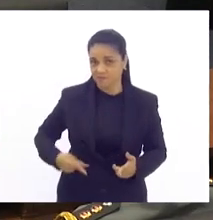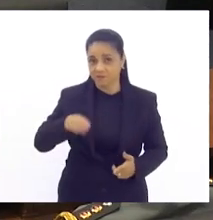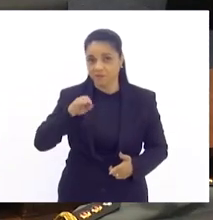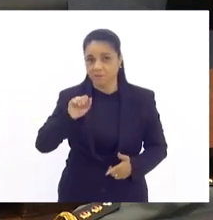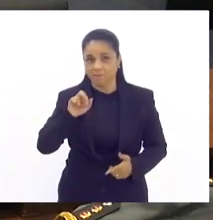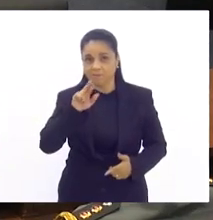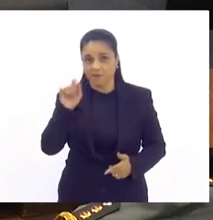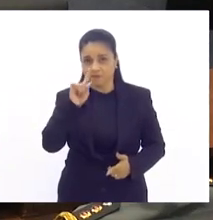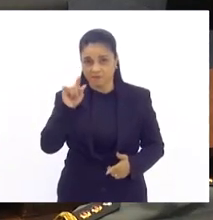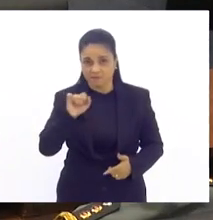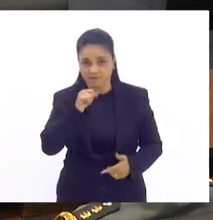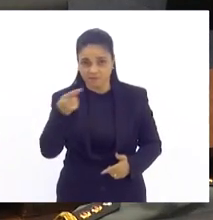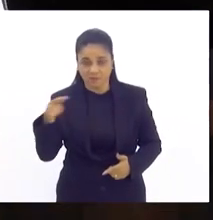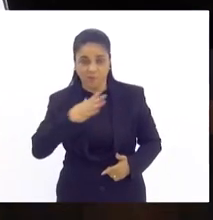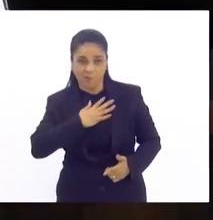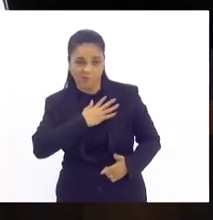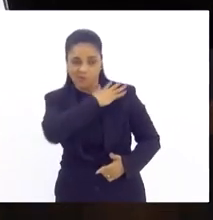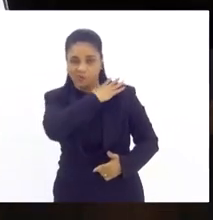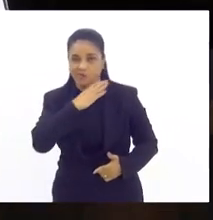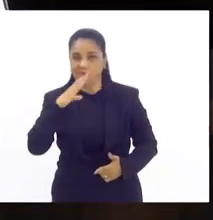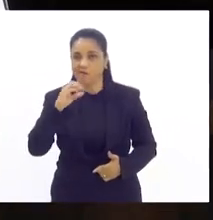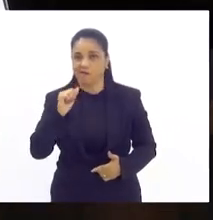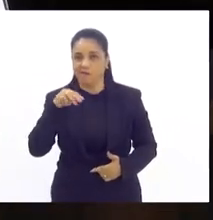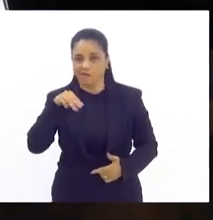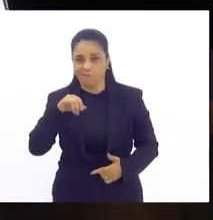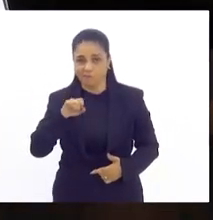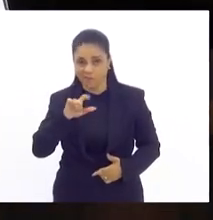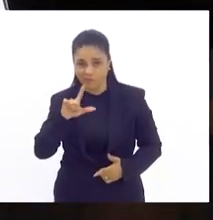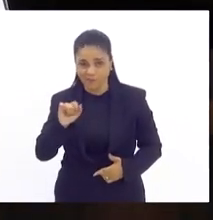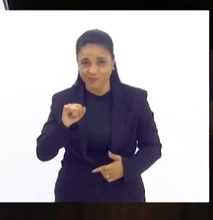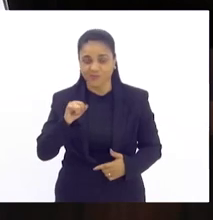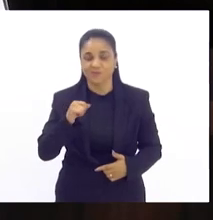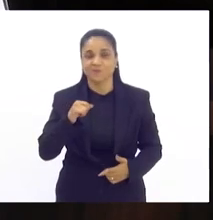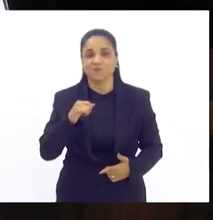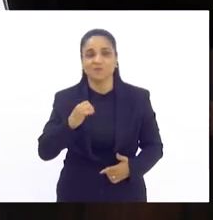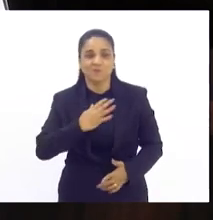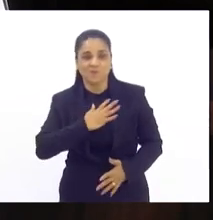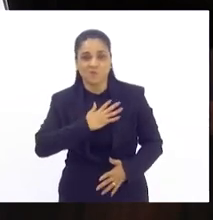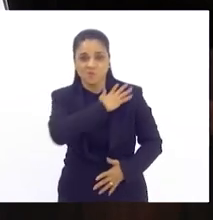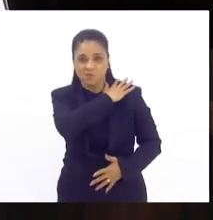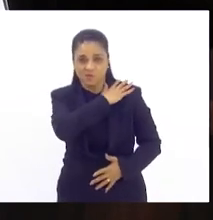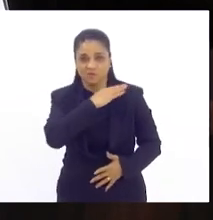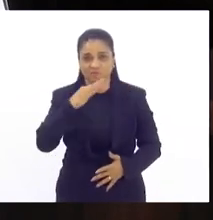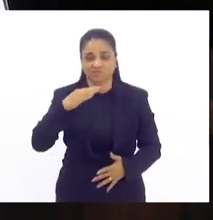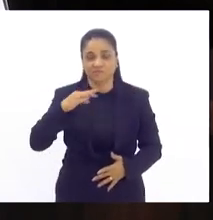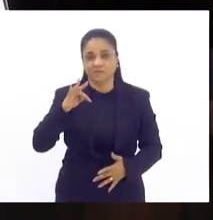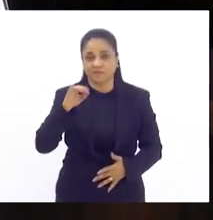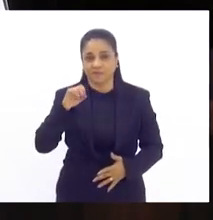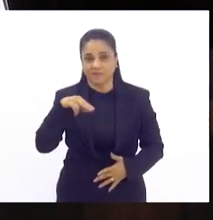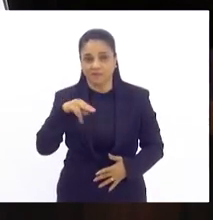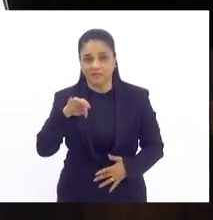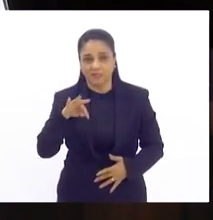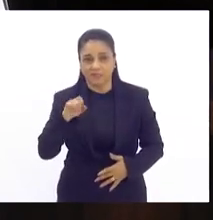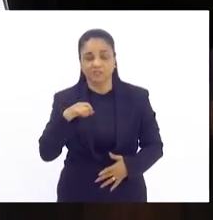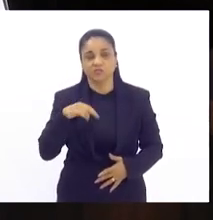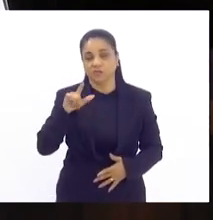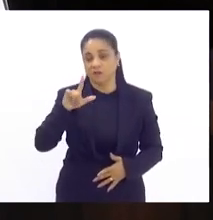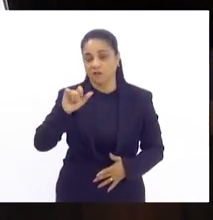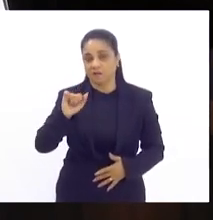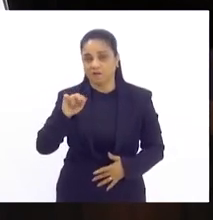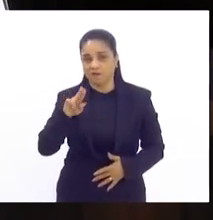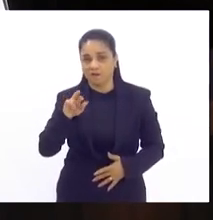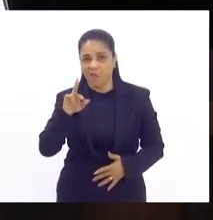noite ao coronel Camilo, ao coronel, tenente-coronel Lauro Boto, companheiro aqui